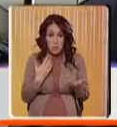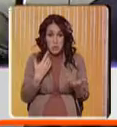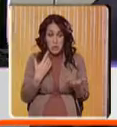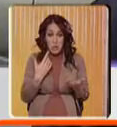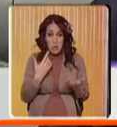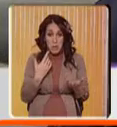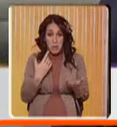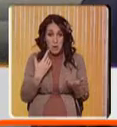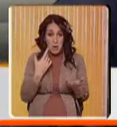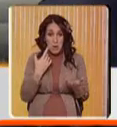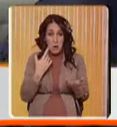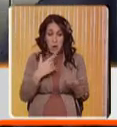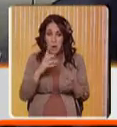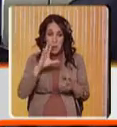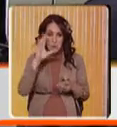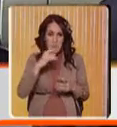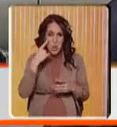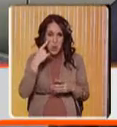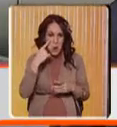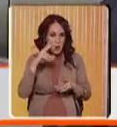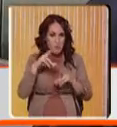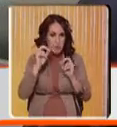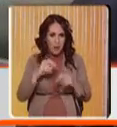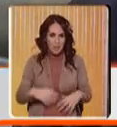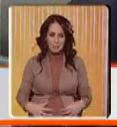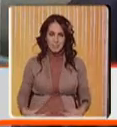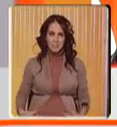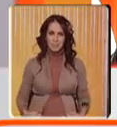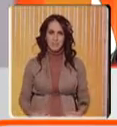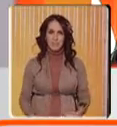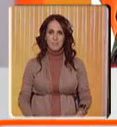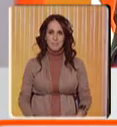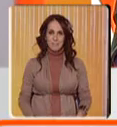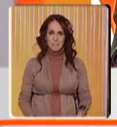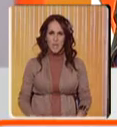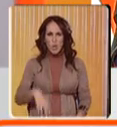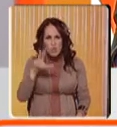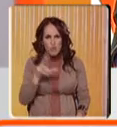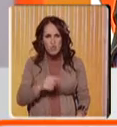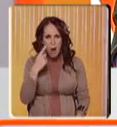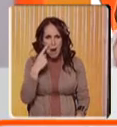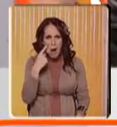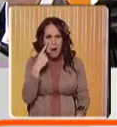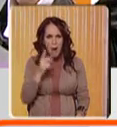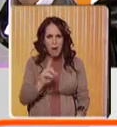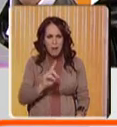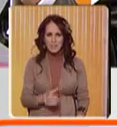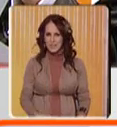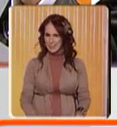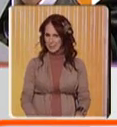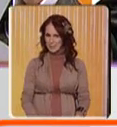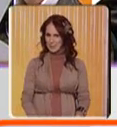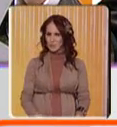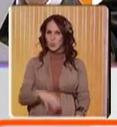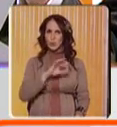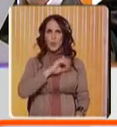experimentei sobre essas coisas, não posso dizer nada. Ele nunca experimentou sobre essas coisas. O